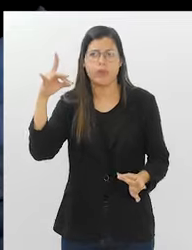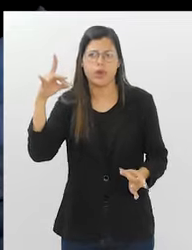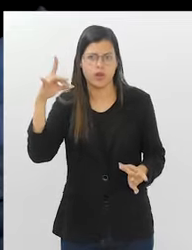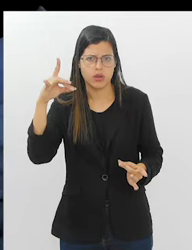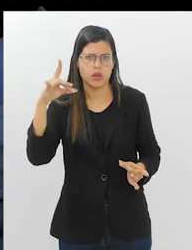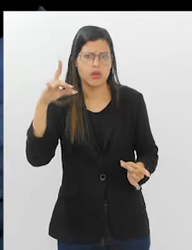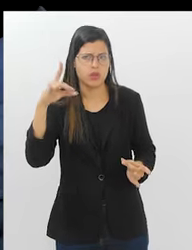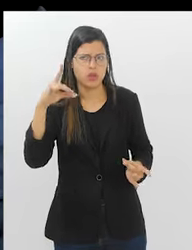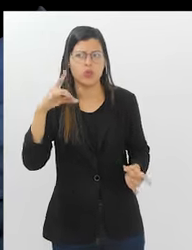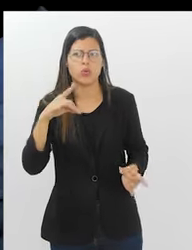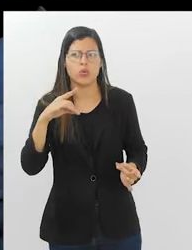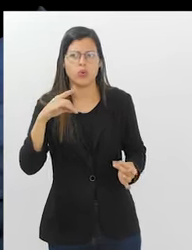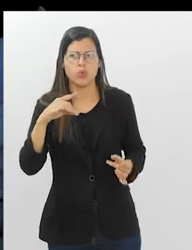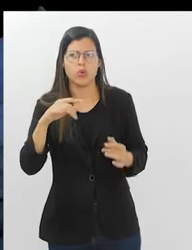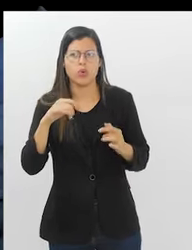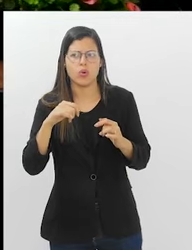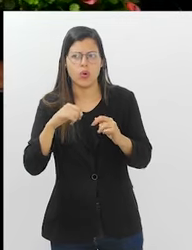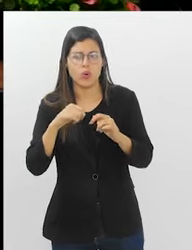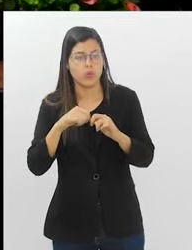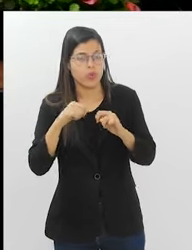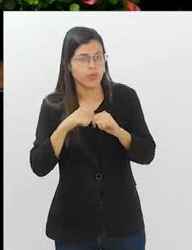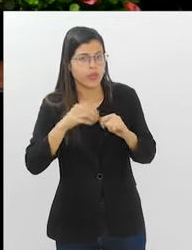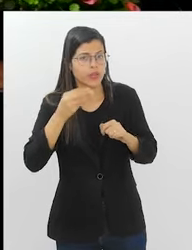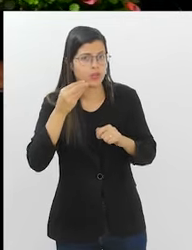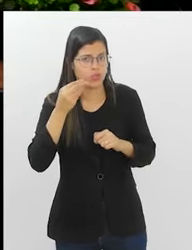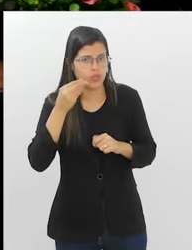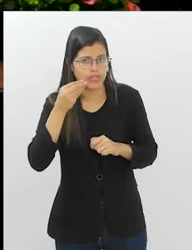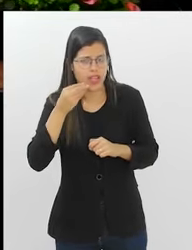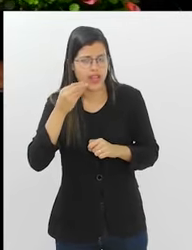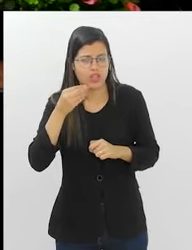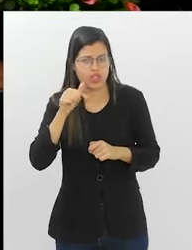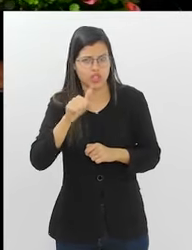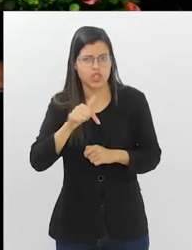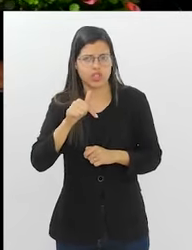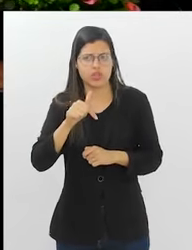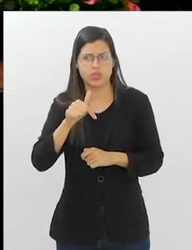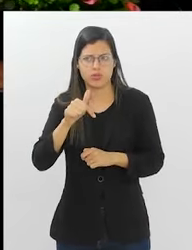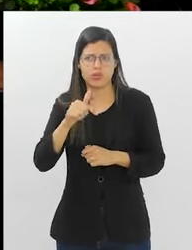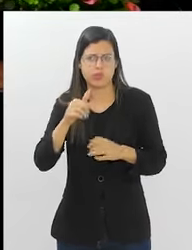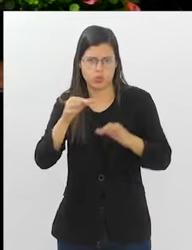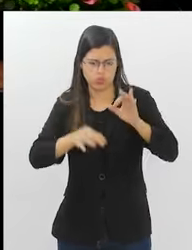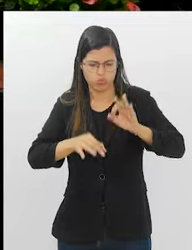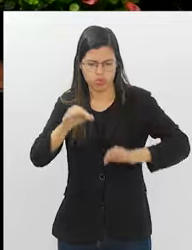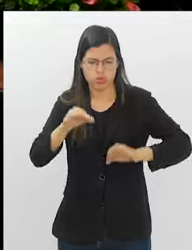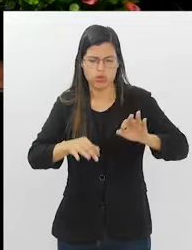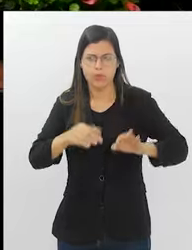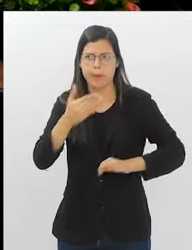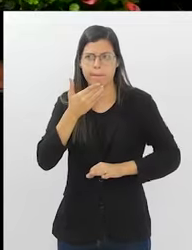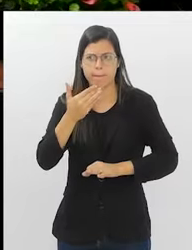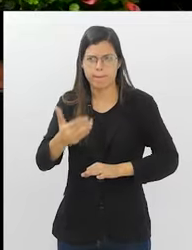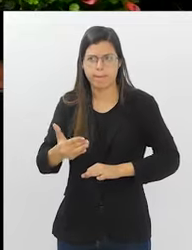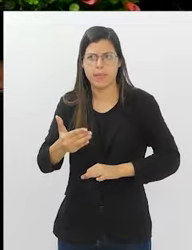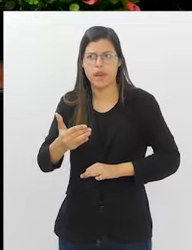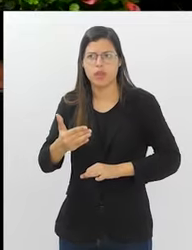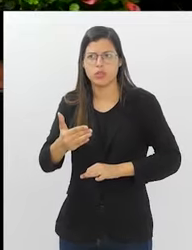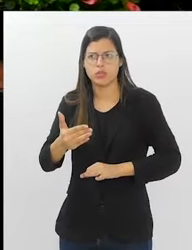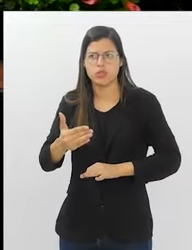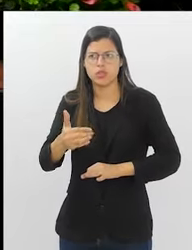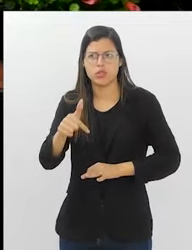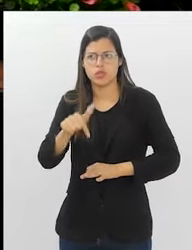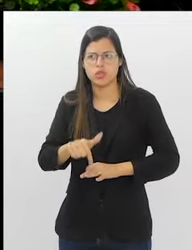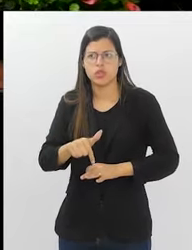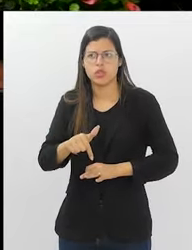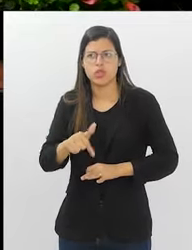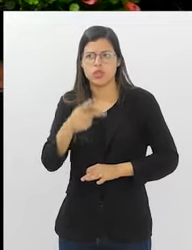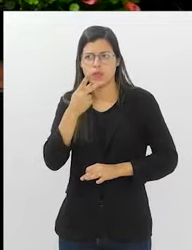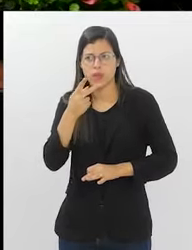com a identidade foi perfeita. Perfeito. Fez o teste grafoscópico, que é o juiz pede, né? Uhum. Através de laudo, e